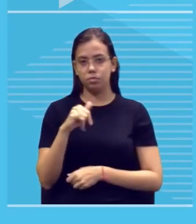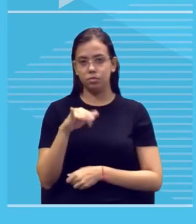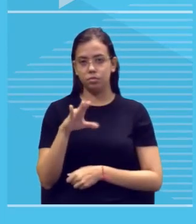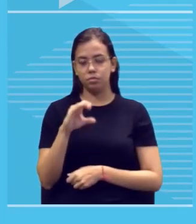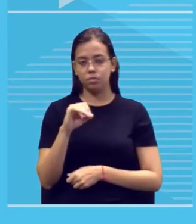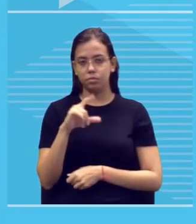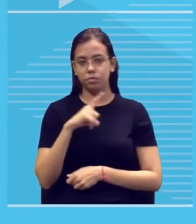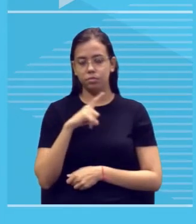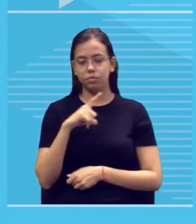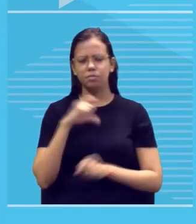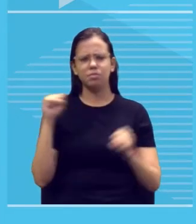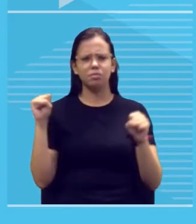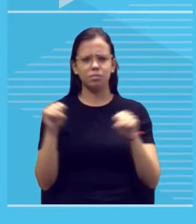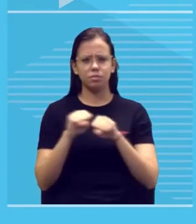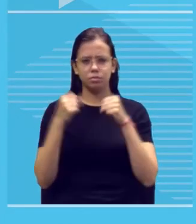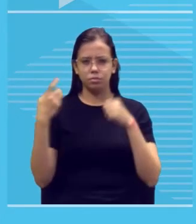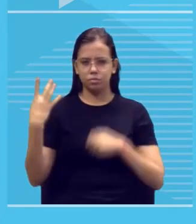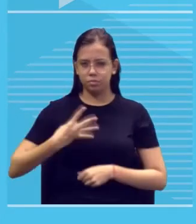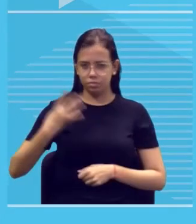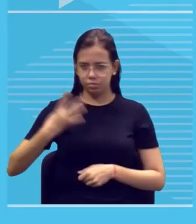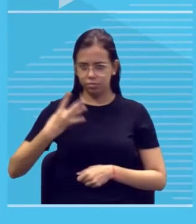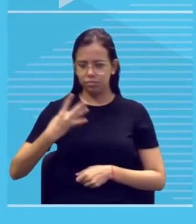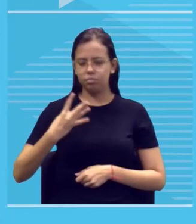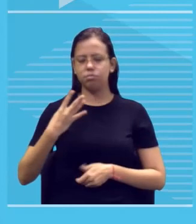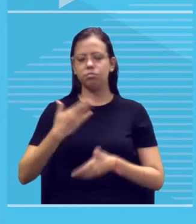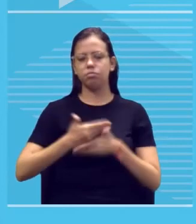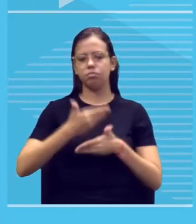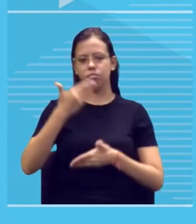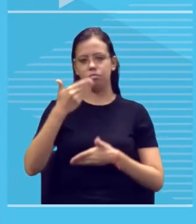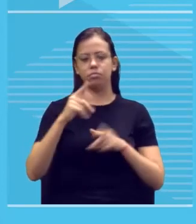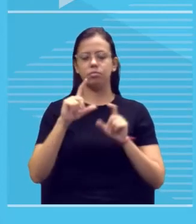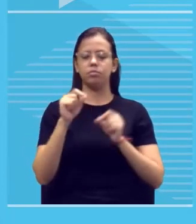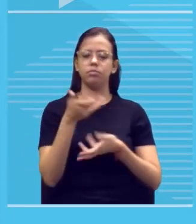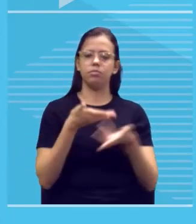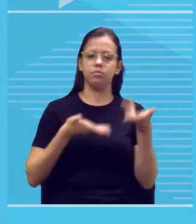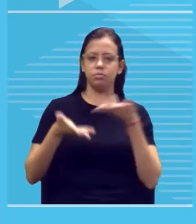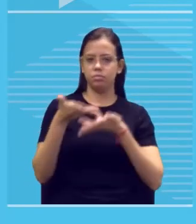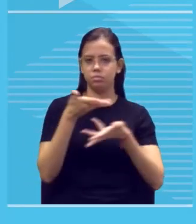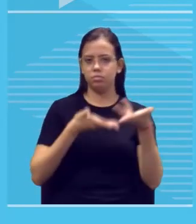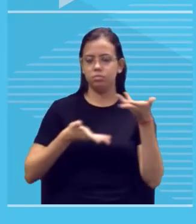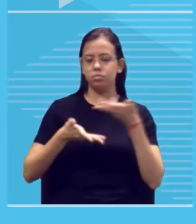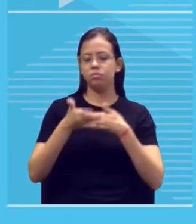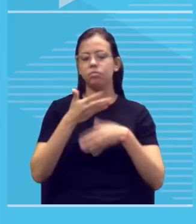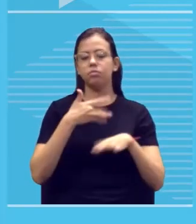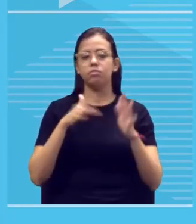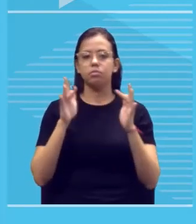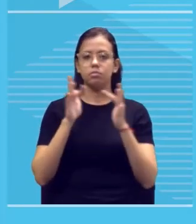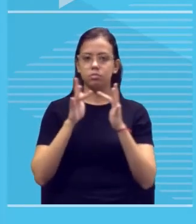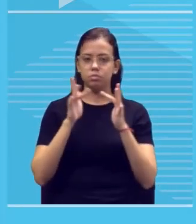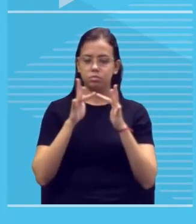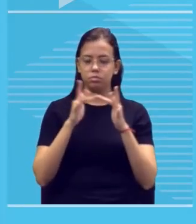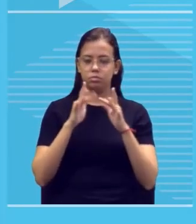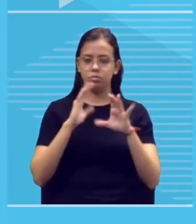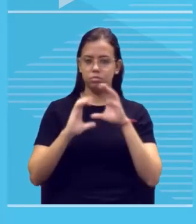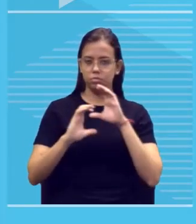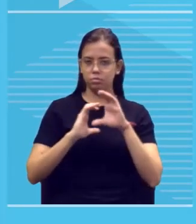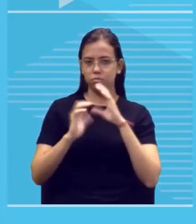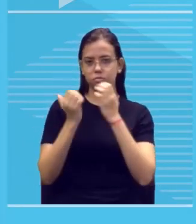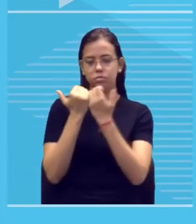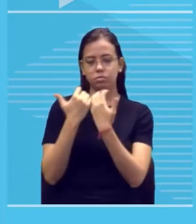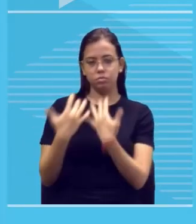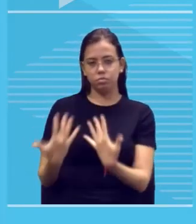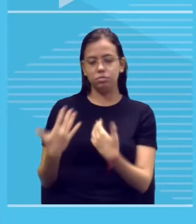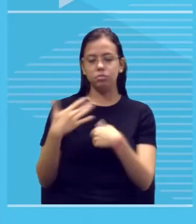a quebra da quarta parede e a interação Direta com o público né uma conversa uma